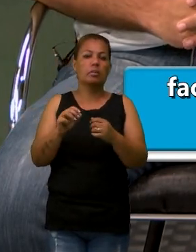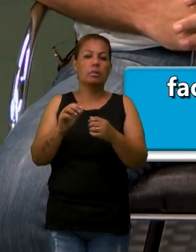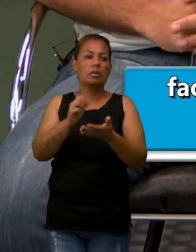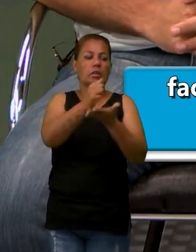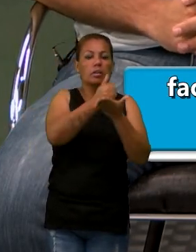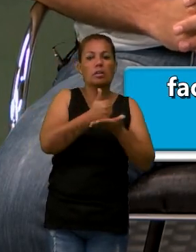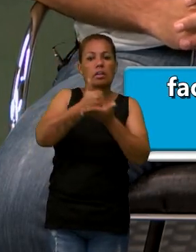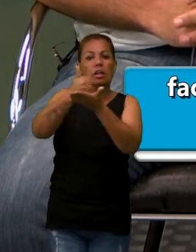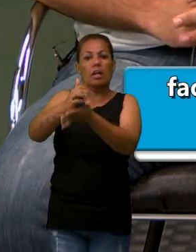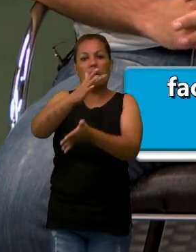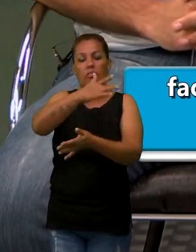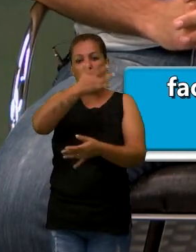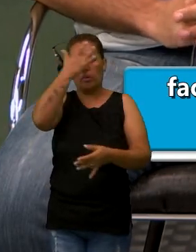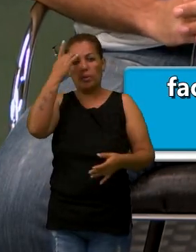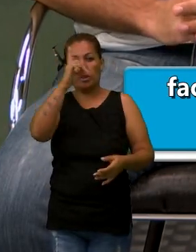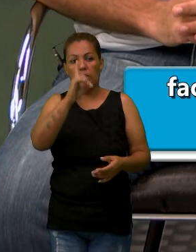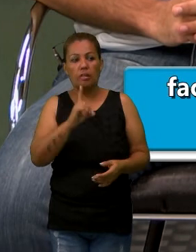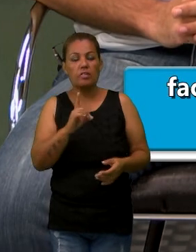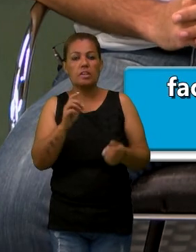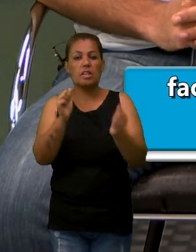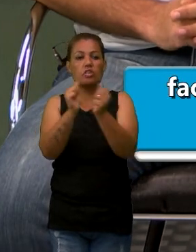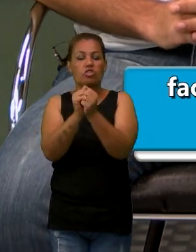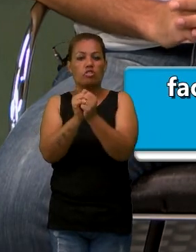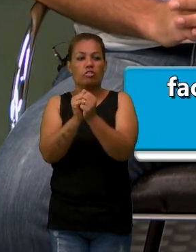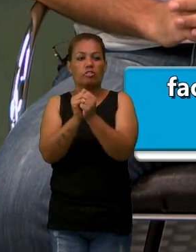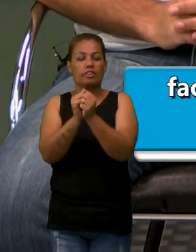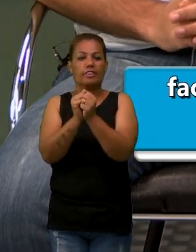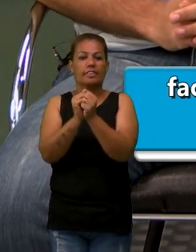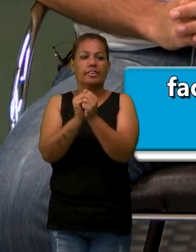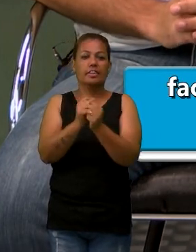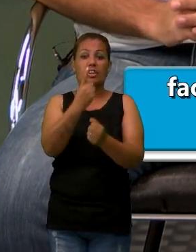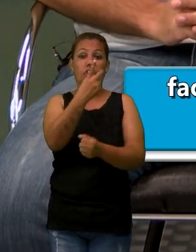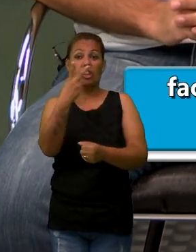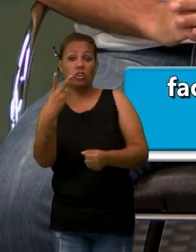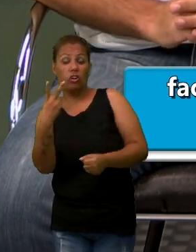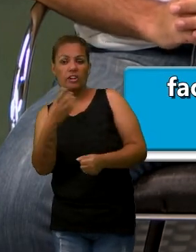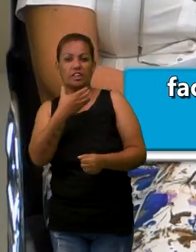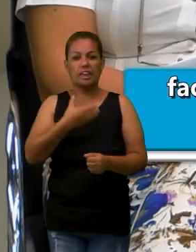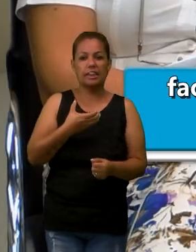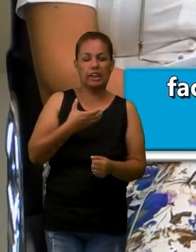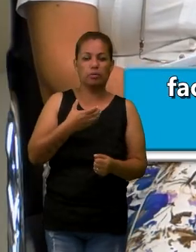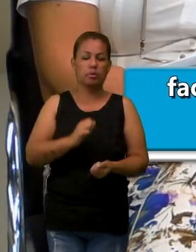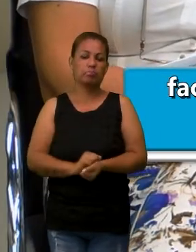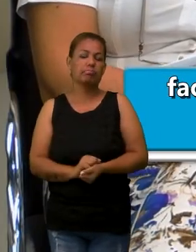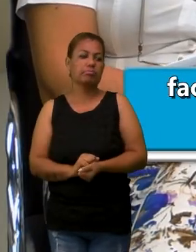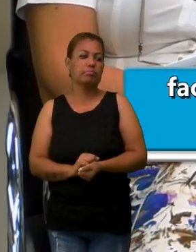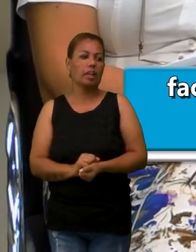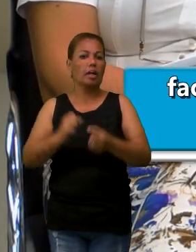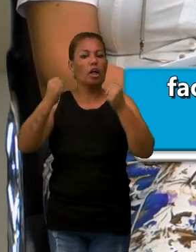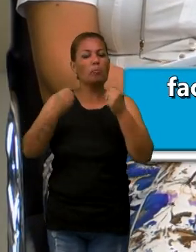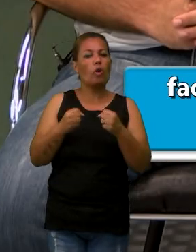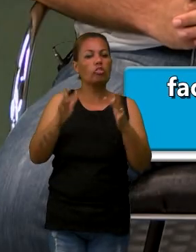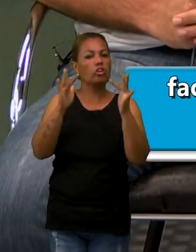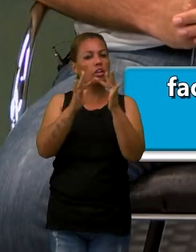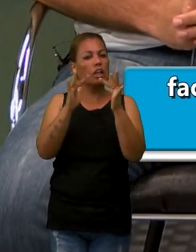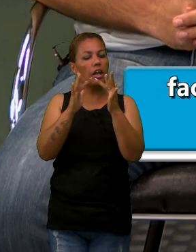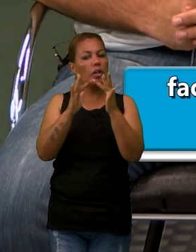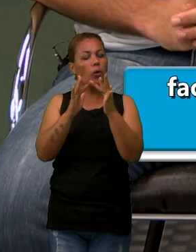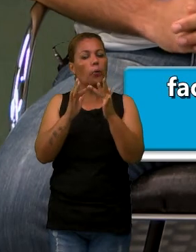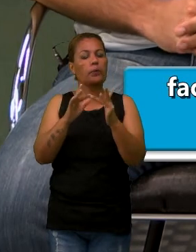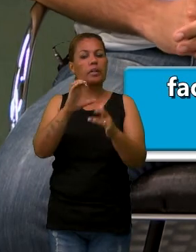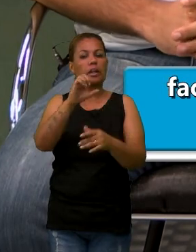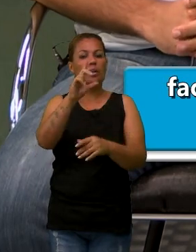um deficiente na tripulação dia 12 de dezembro é daí podem entrar em contato com o clube